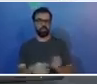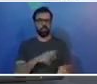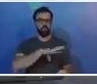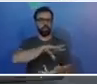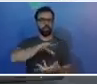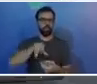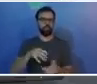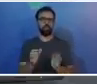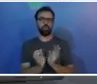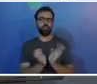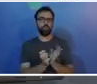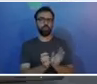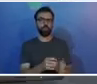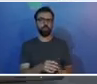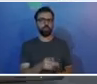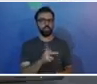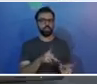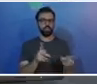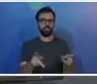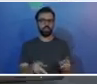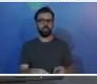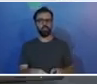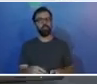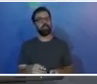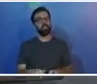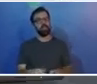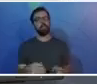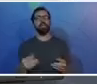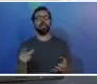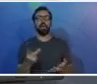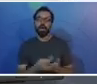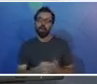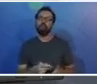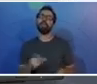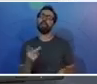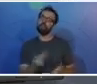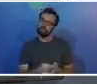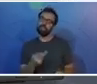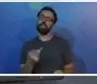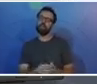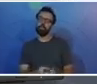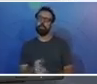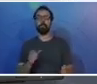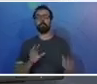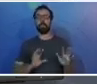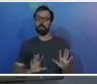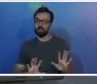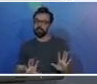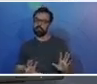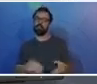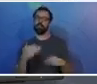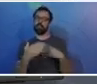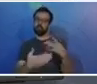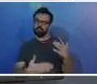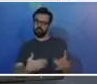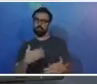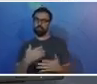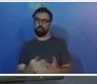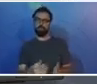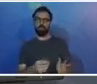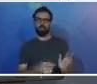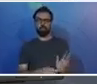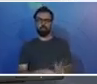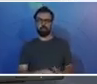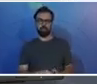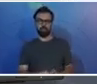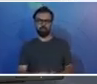sim, mas é errando que a gente foi aprendendo e foi errando que nós tentamos passar o melhor para todos vocês. Não,